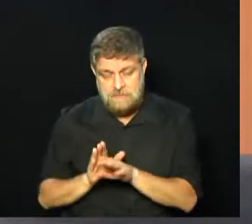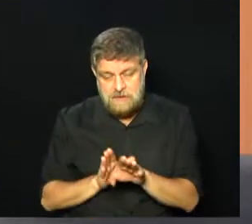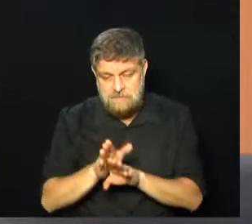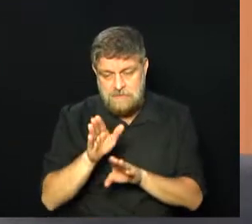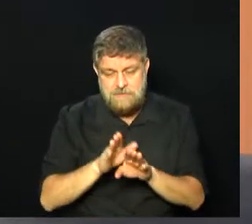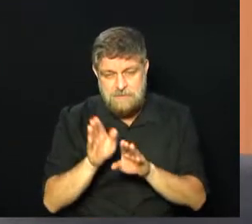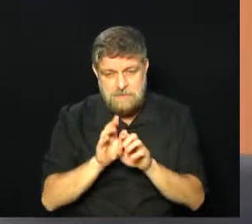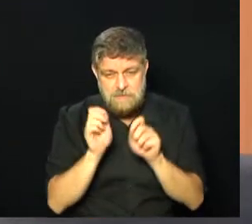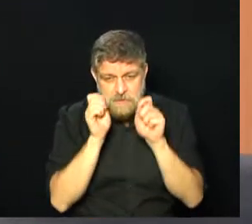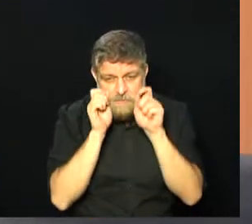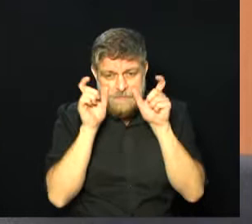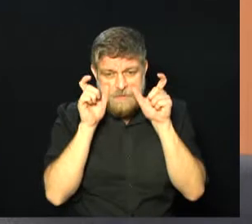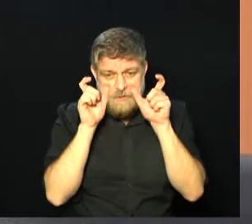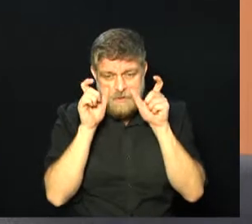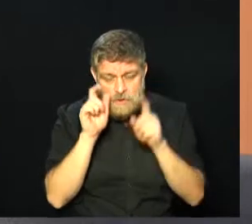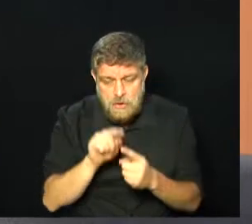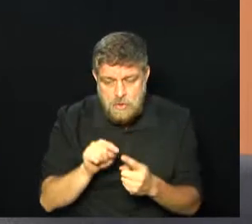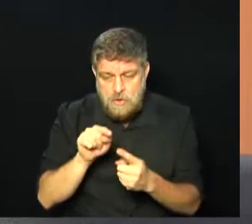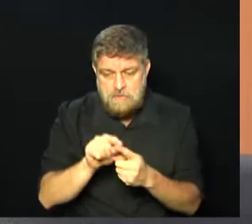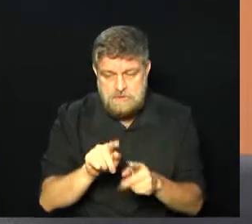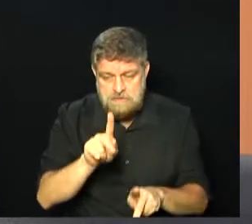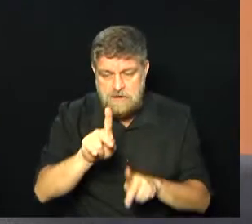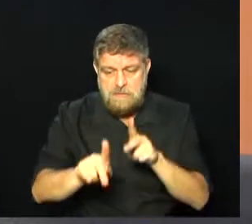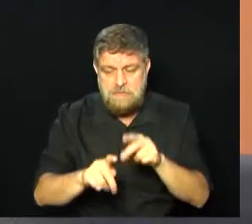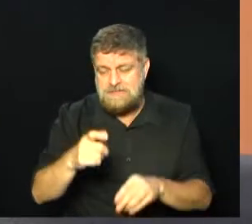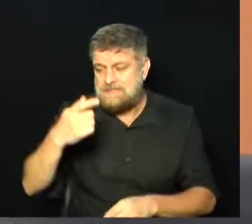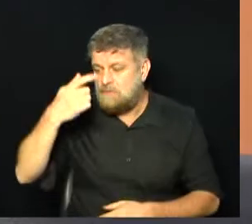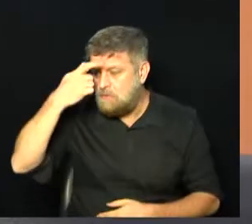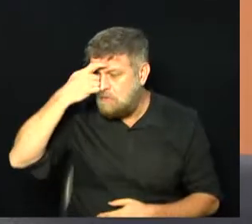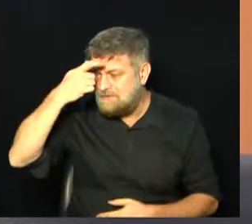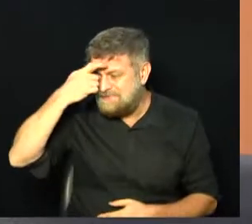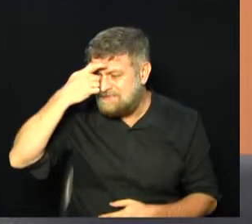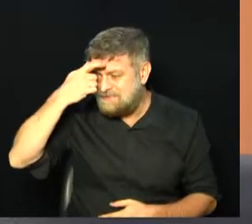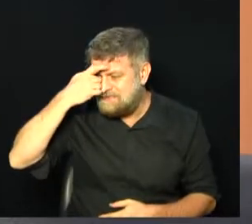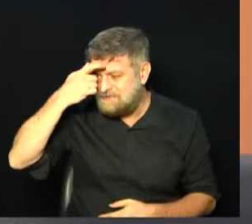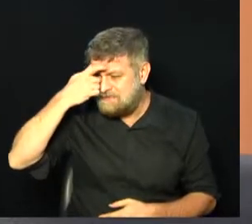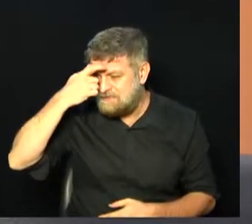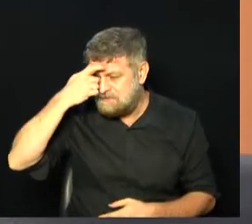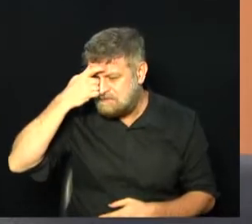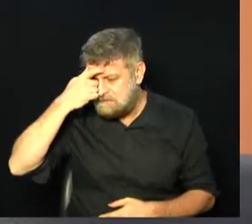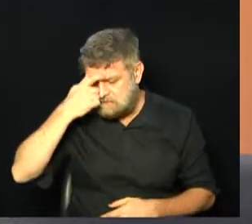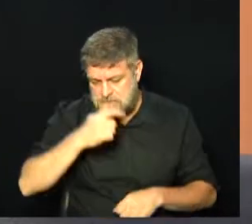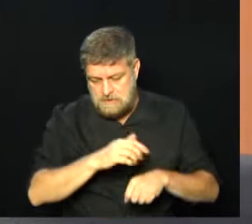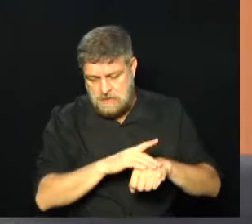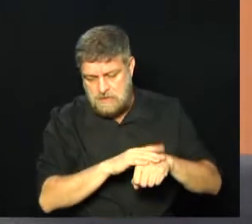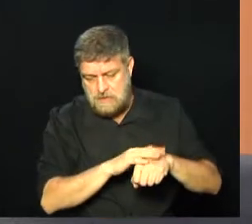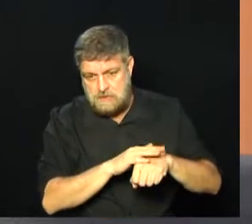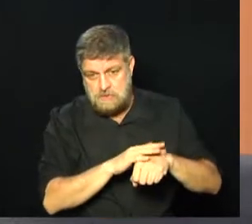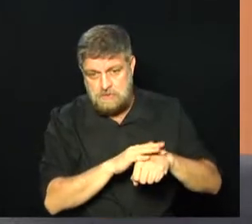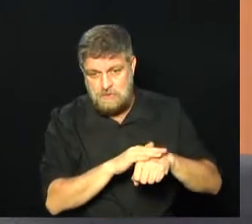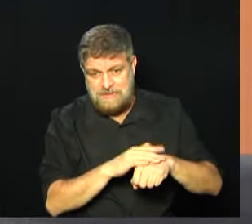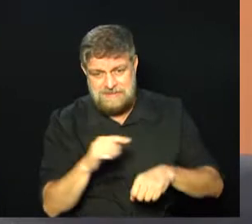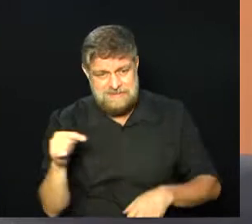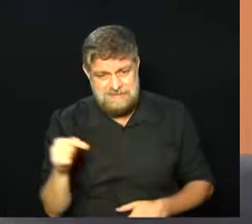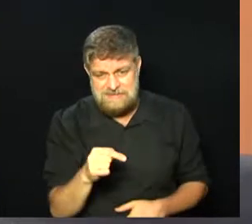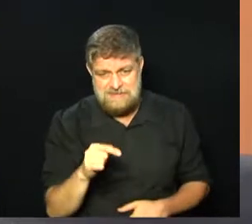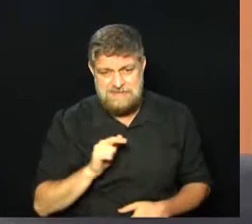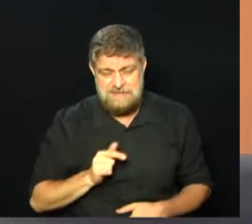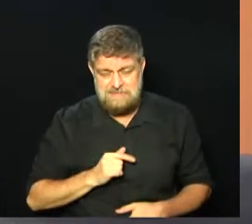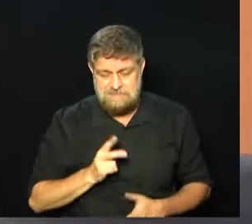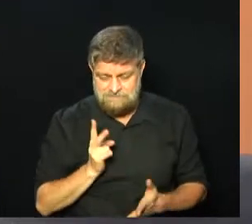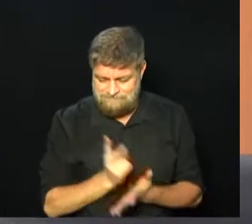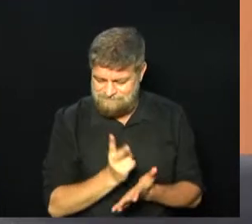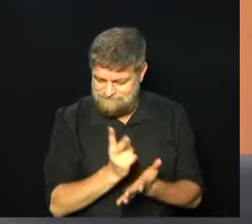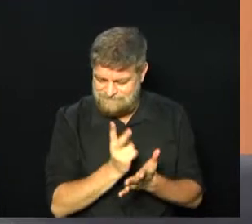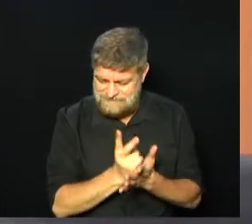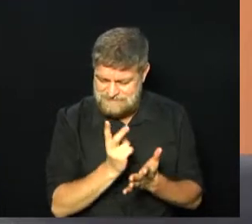de conscientização da nossa população em relação a doenças que são muito prevalentes, que